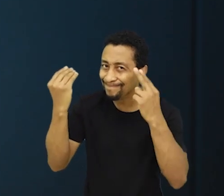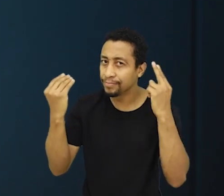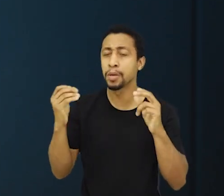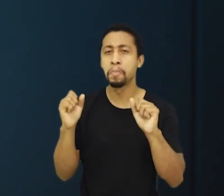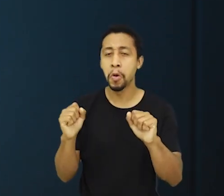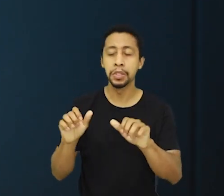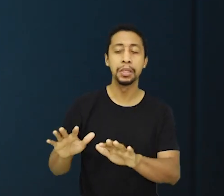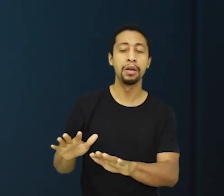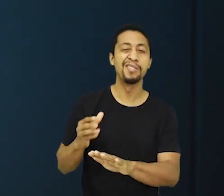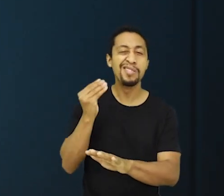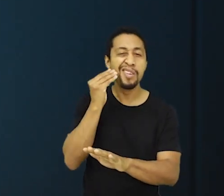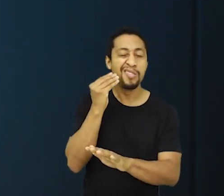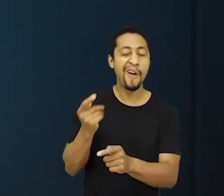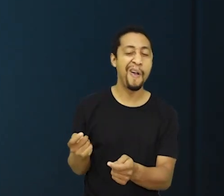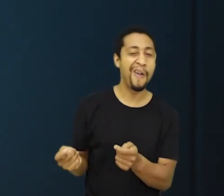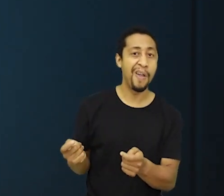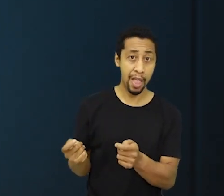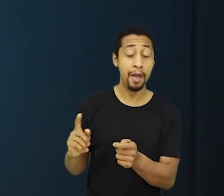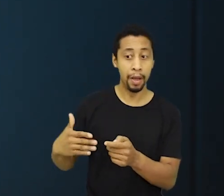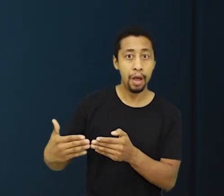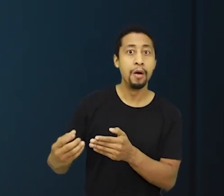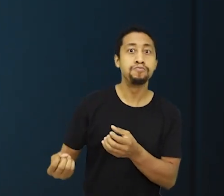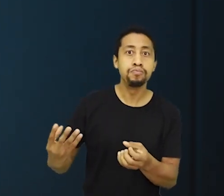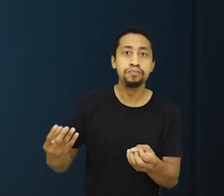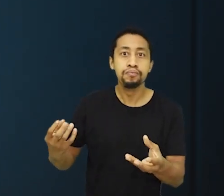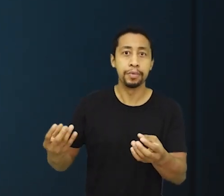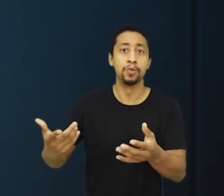solapada, mas ela ressurge